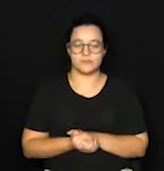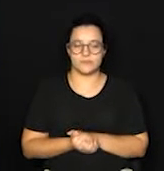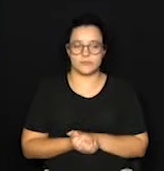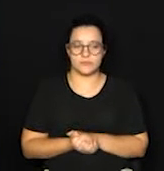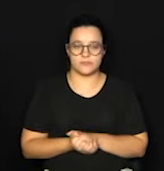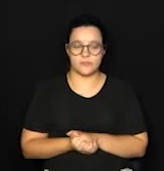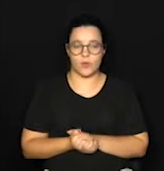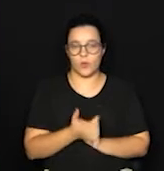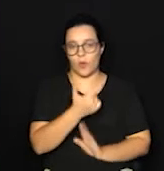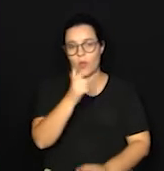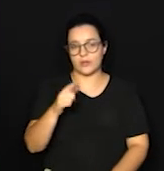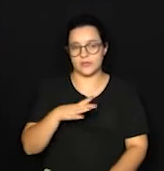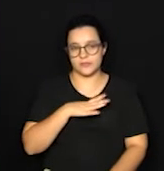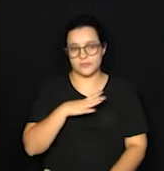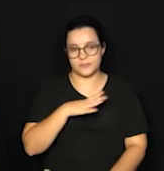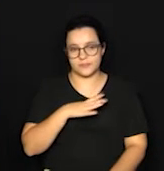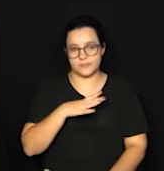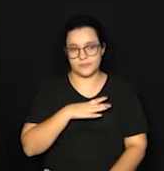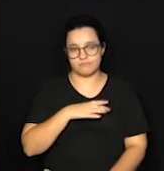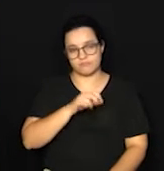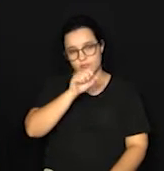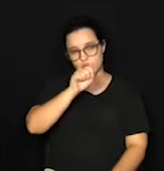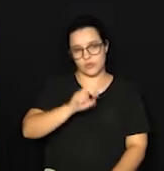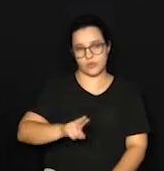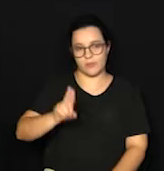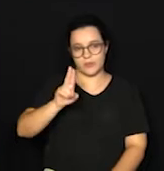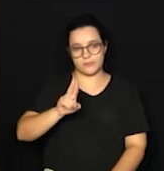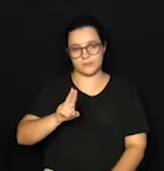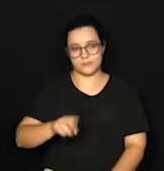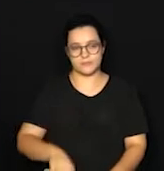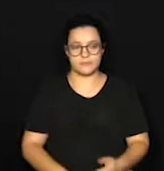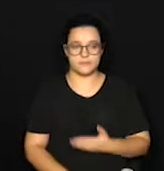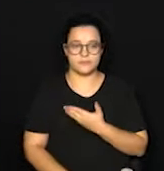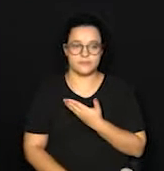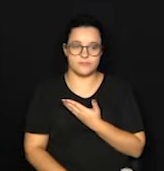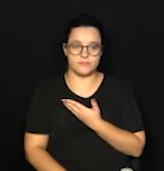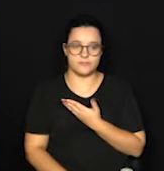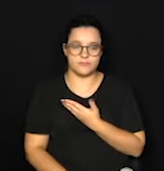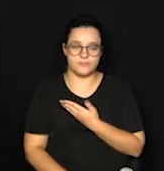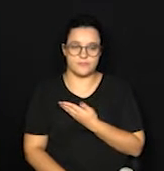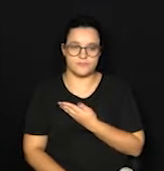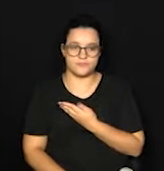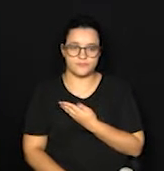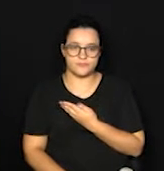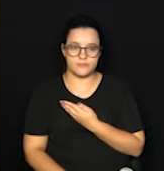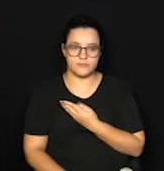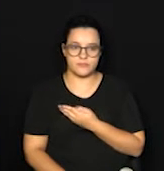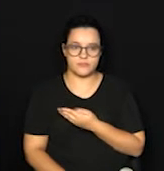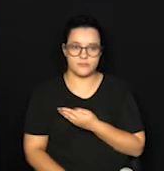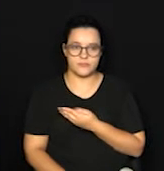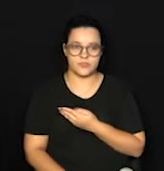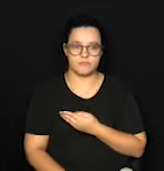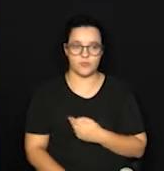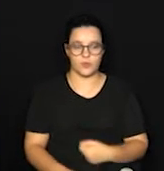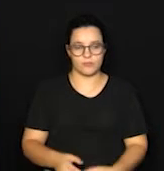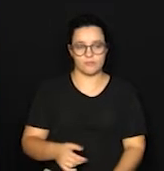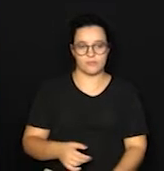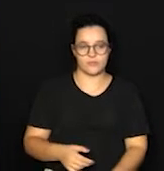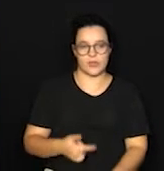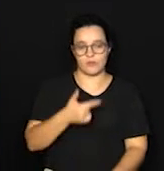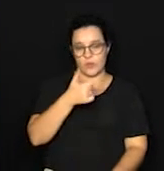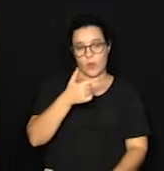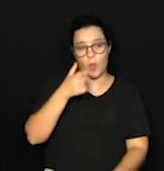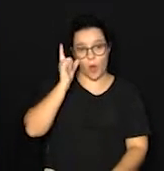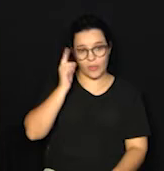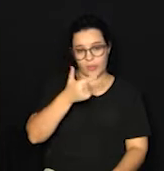falar das outras cidades. 252 óbitos em Sumaré. Lembrando que até ontem a gente deu que eram 250 aqui na cidade